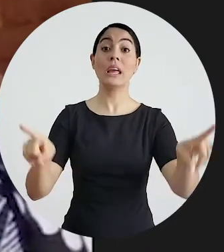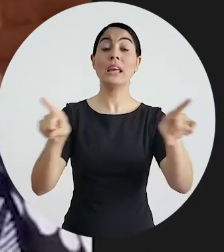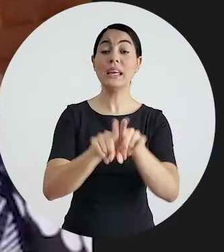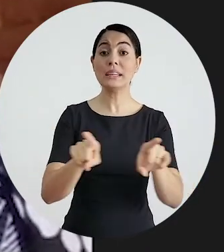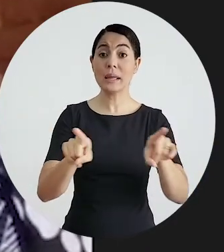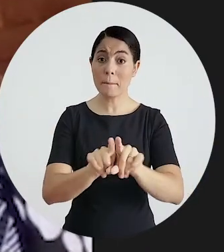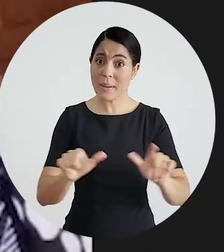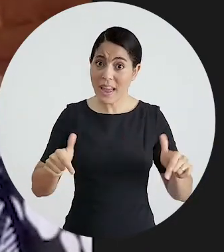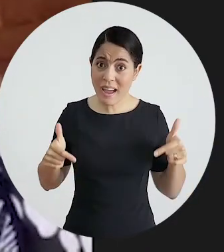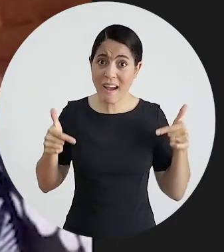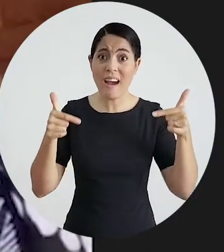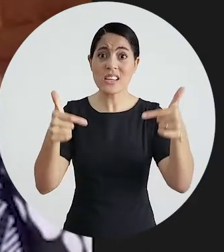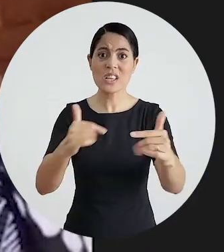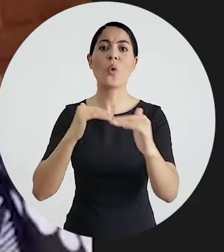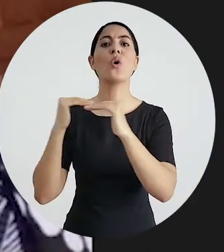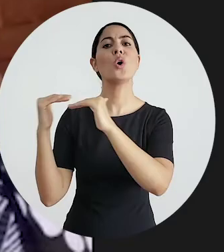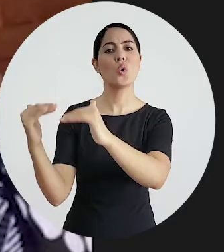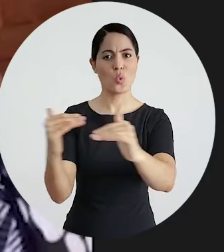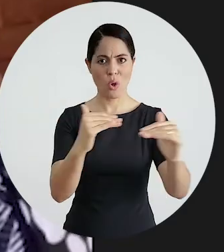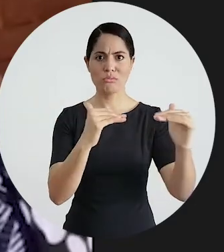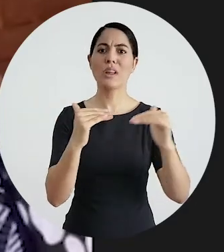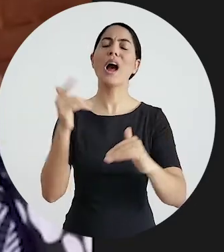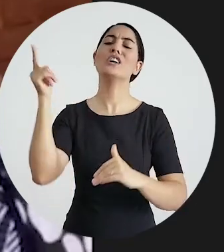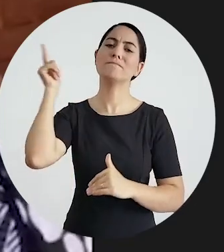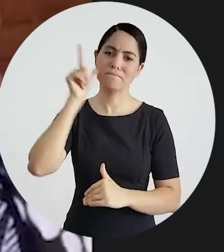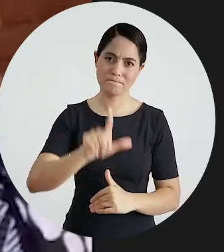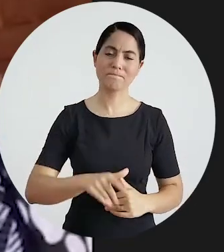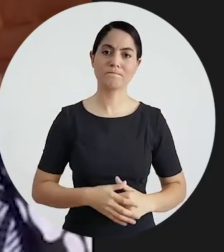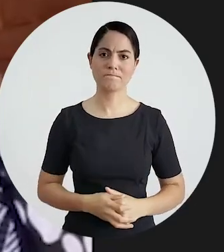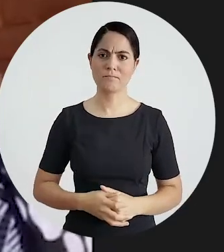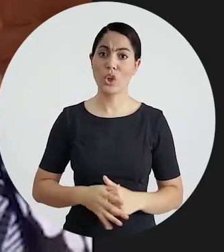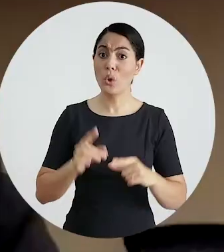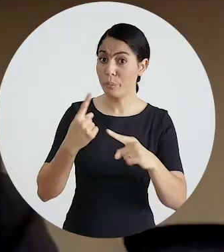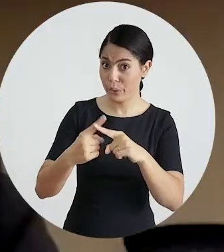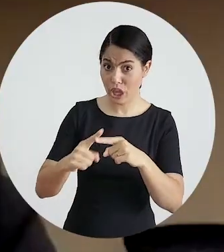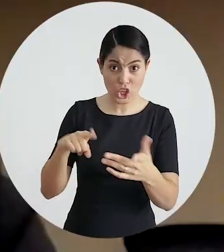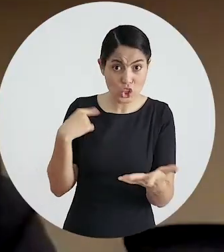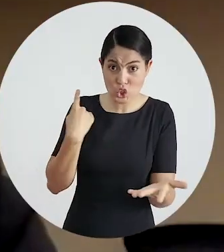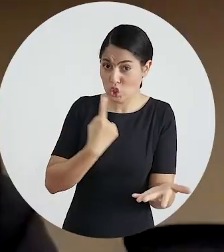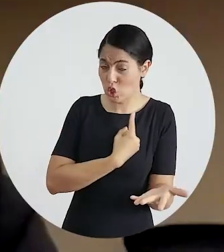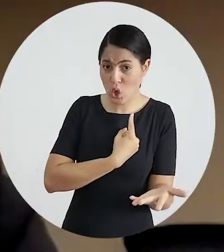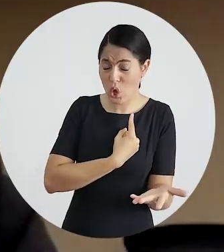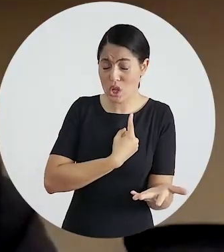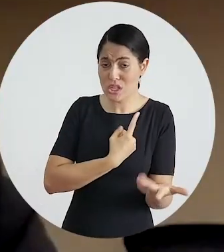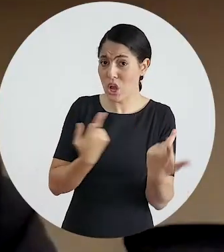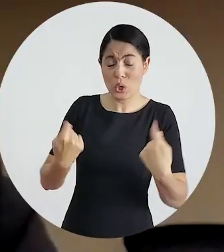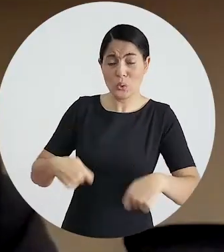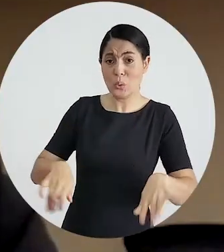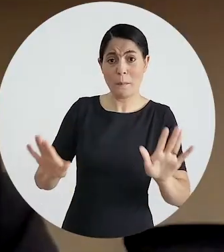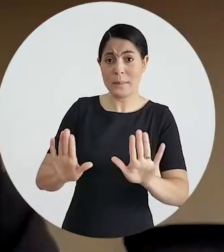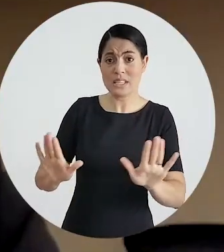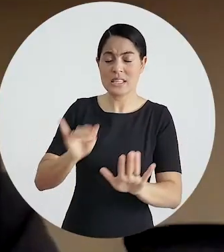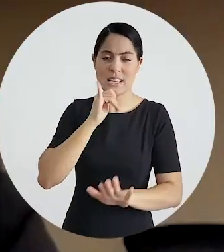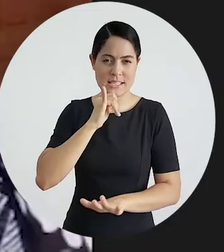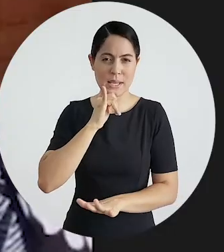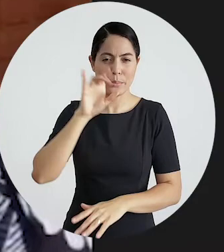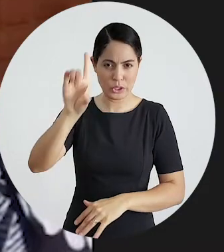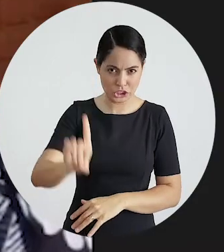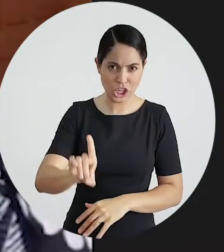isso, ações que efetivem essa igualdade. Porque, assim, a gente não precisa